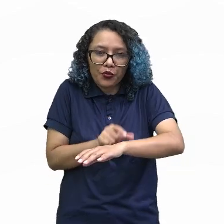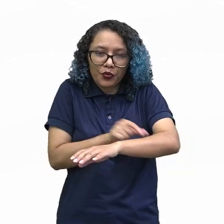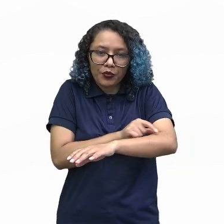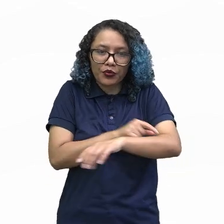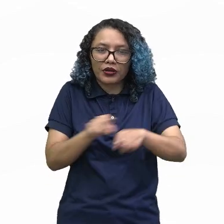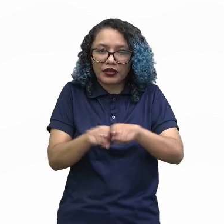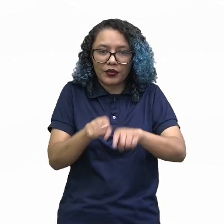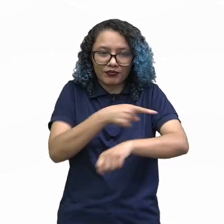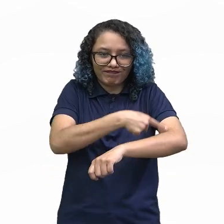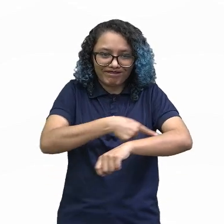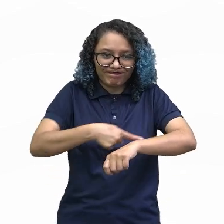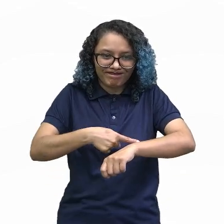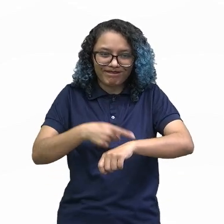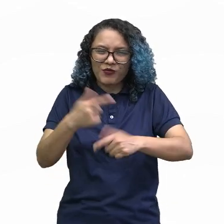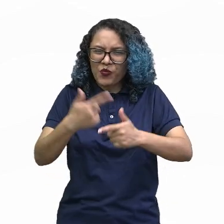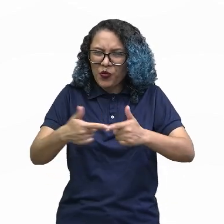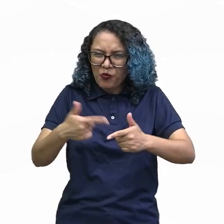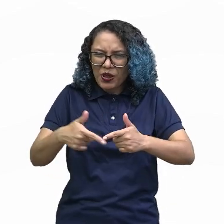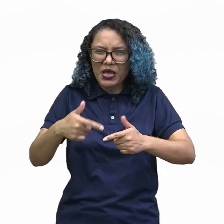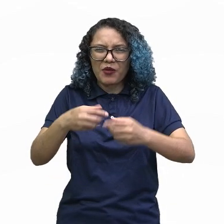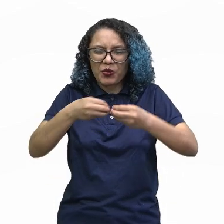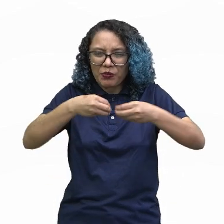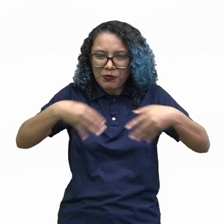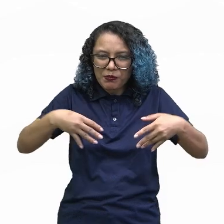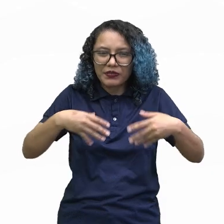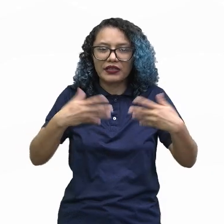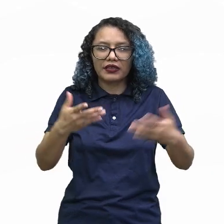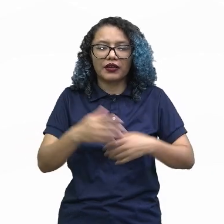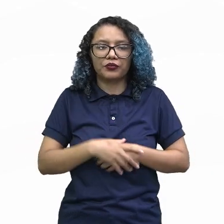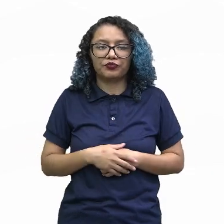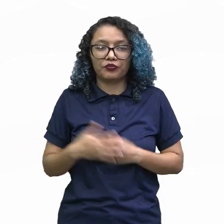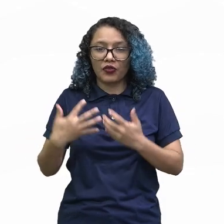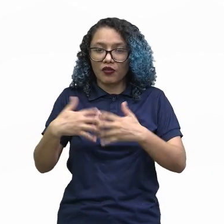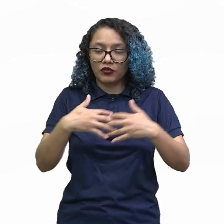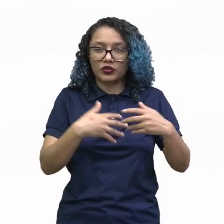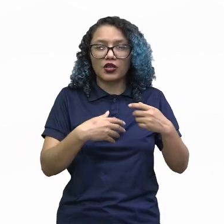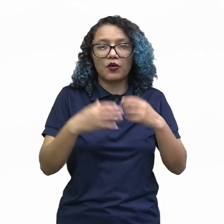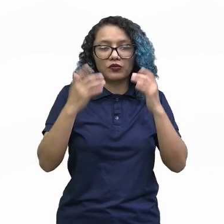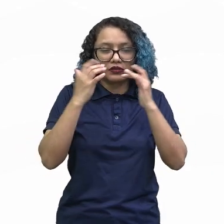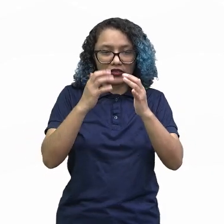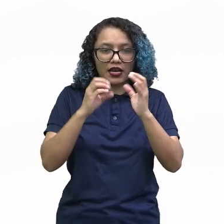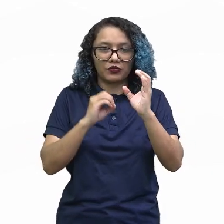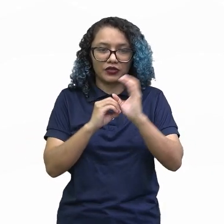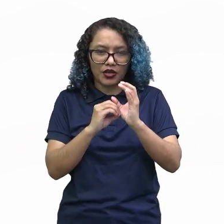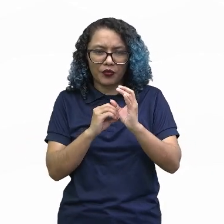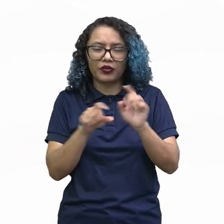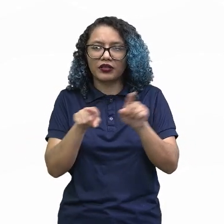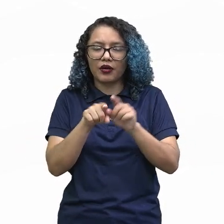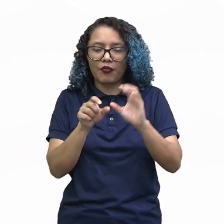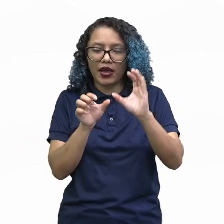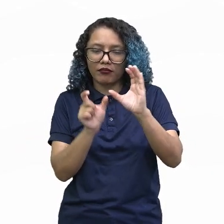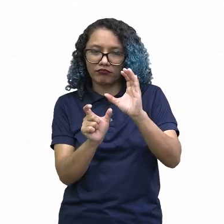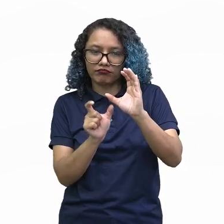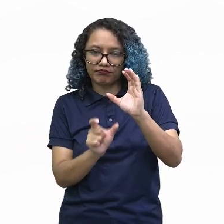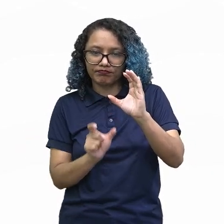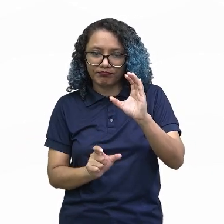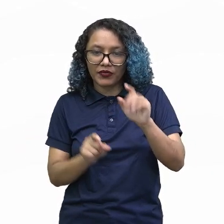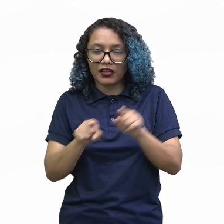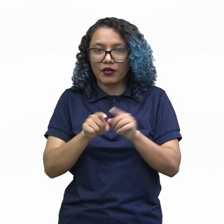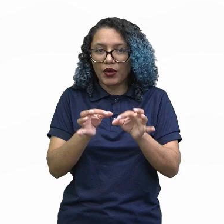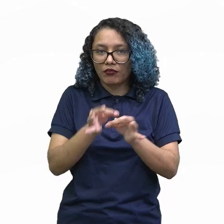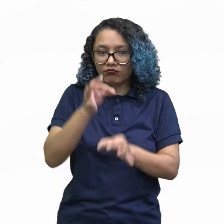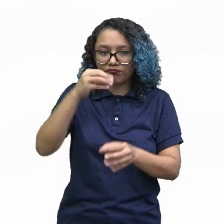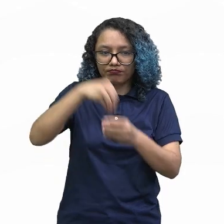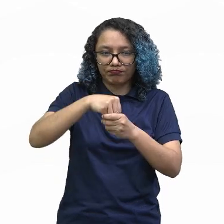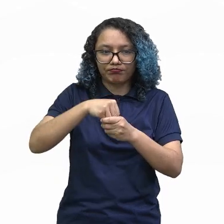pelas inflamações, as funções coordenadas pelo cérebro, cerebelo, tronco encefálico e medula